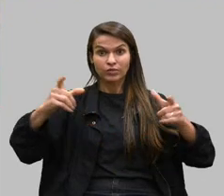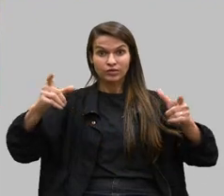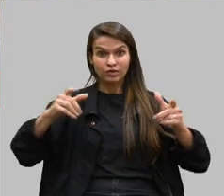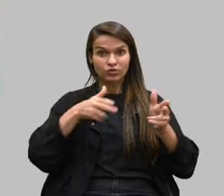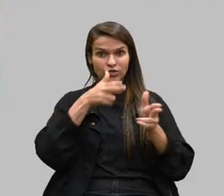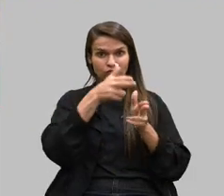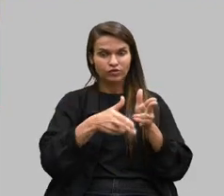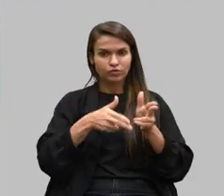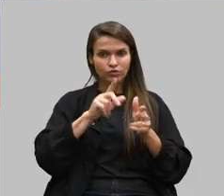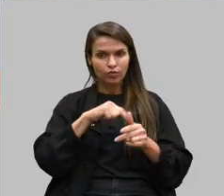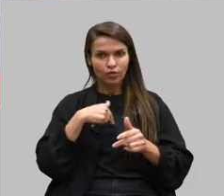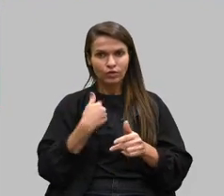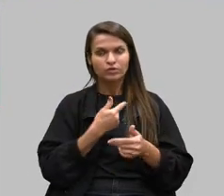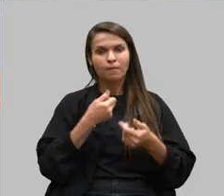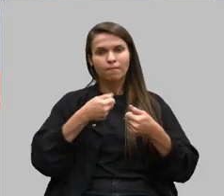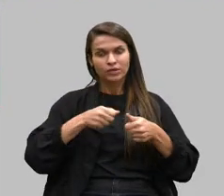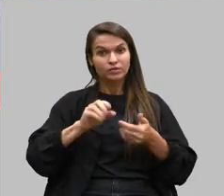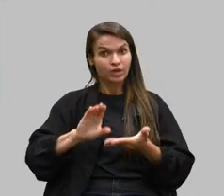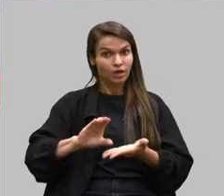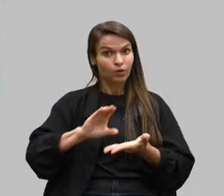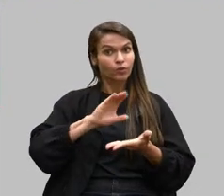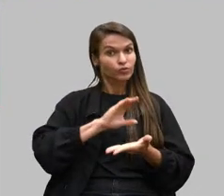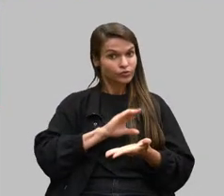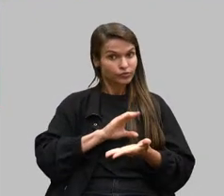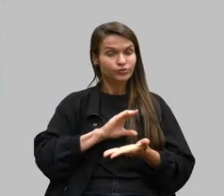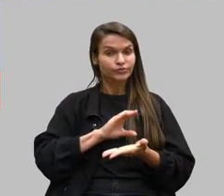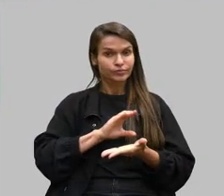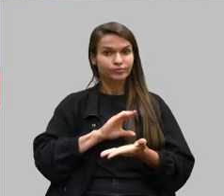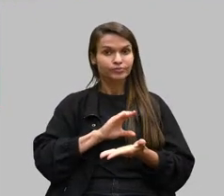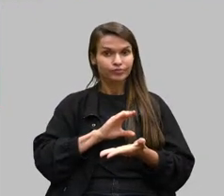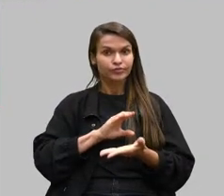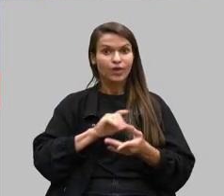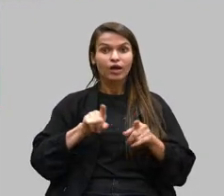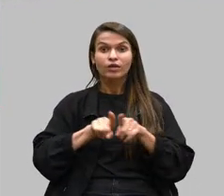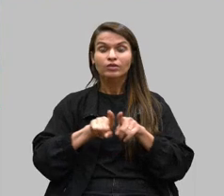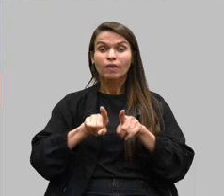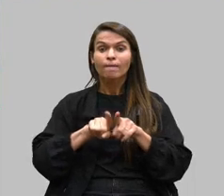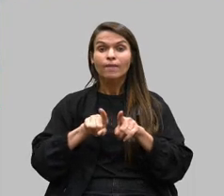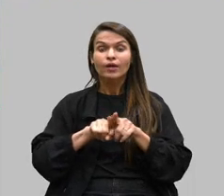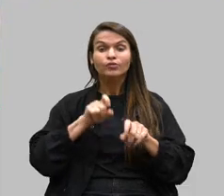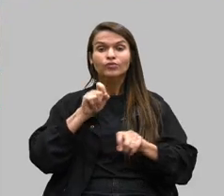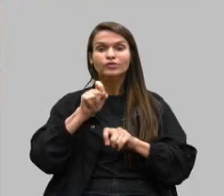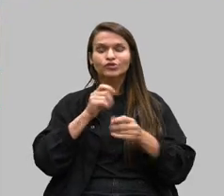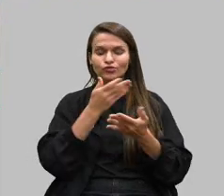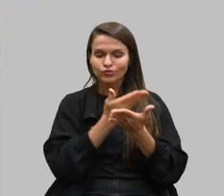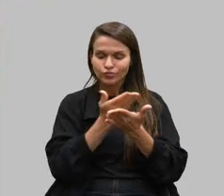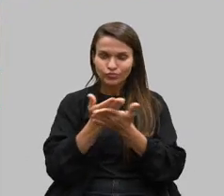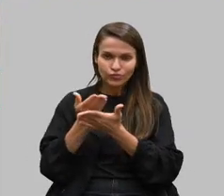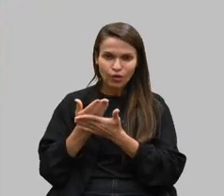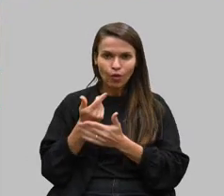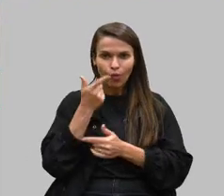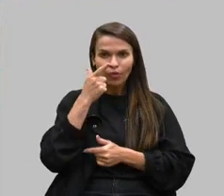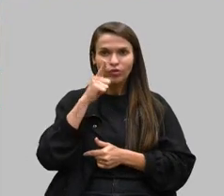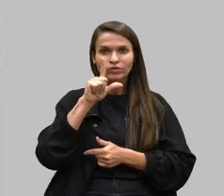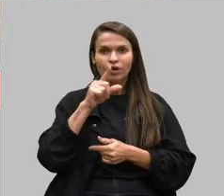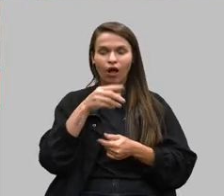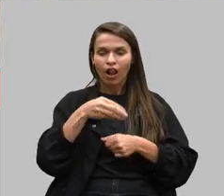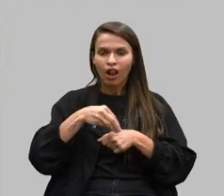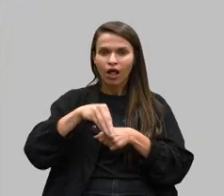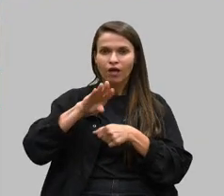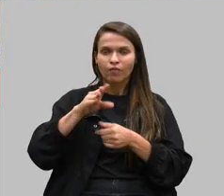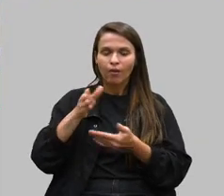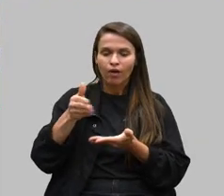então a gente precisa de recursos e de estudos Porque eu só consigo levar para o Tribunal de